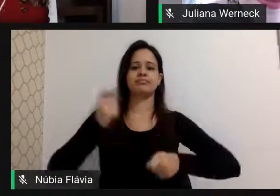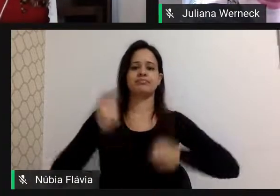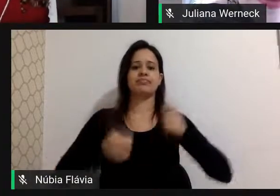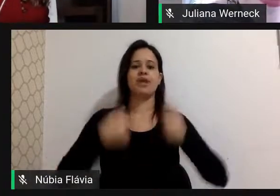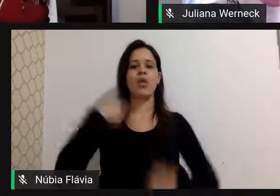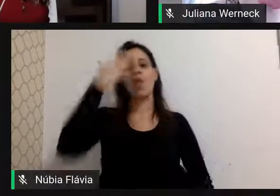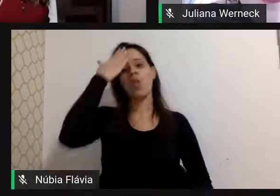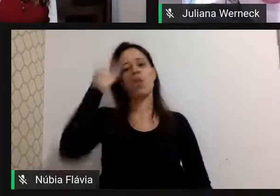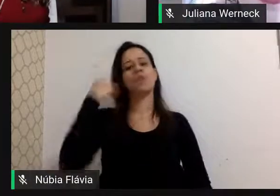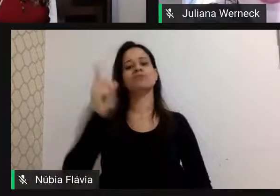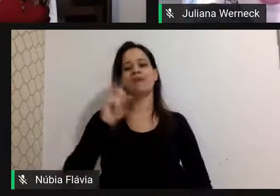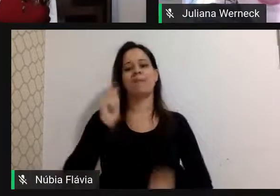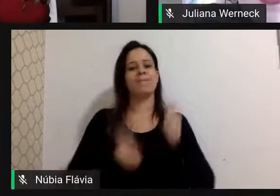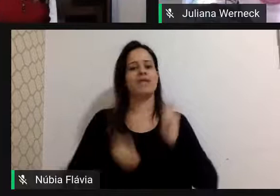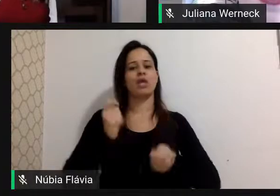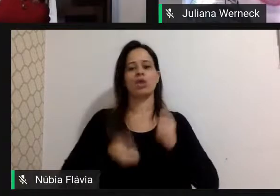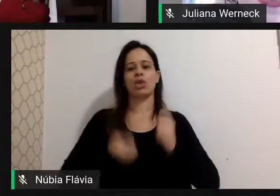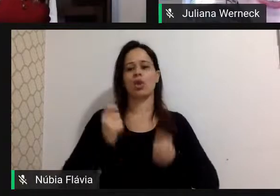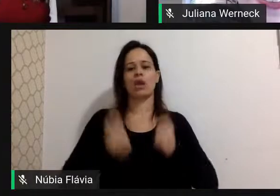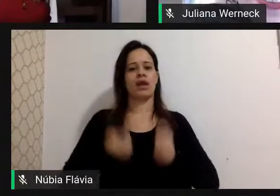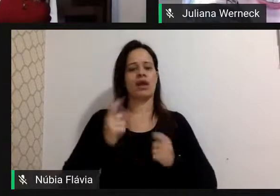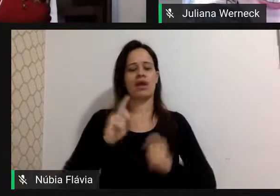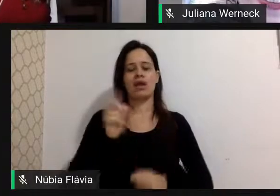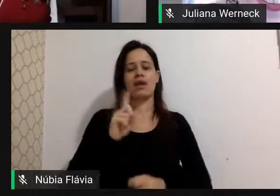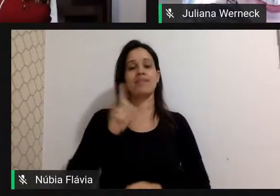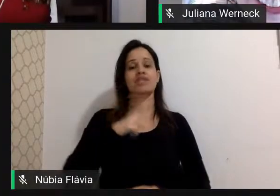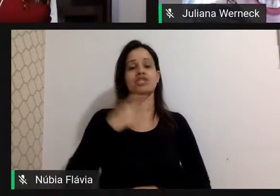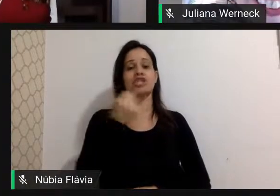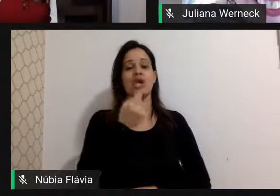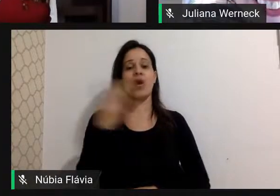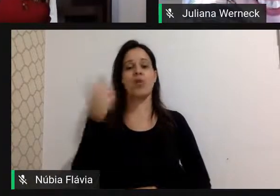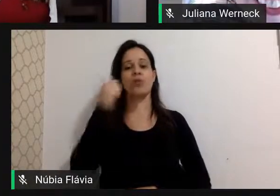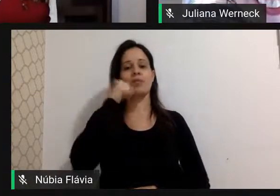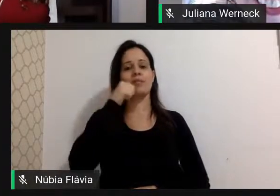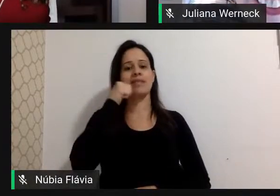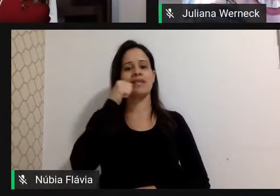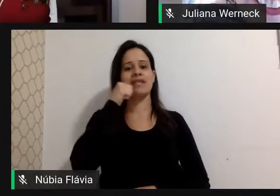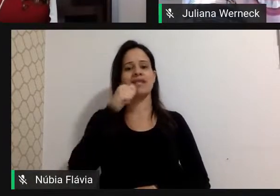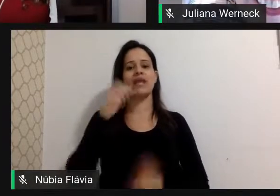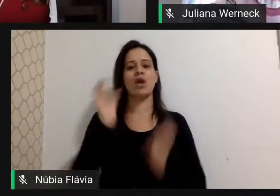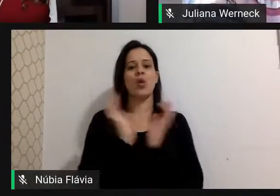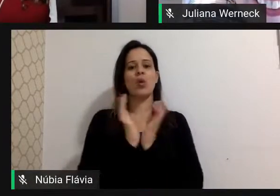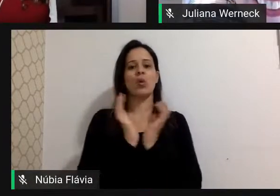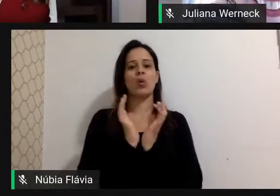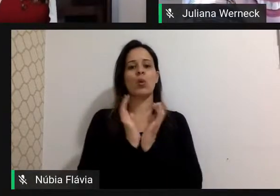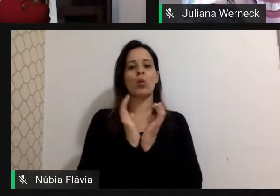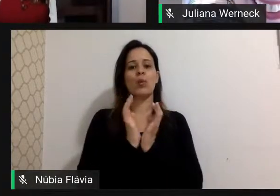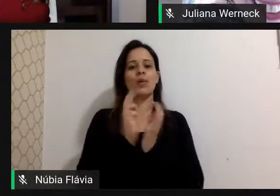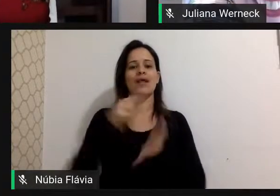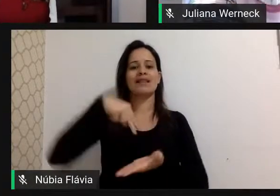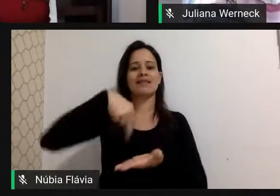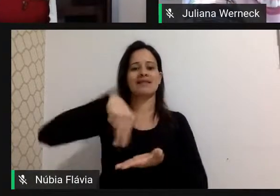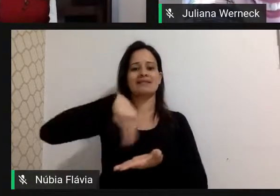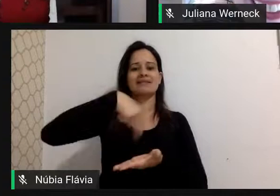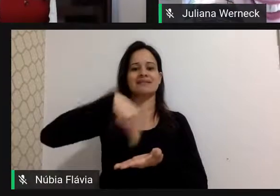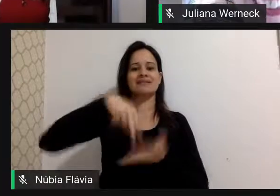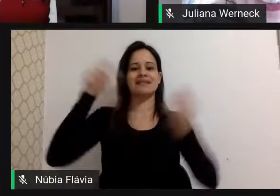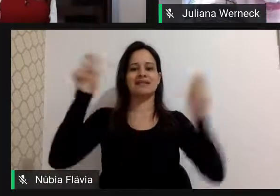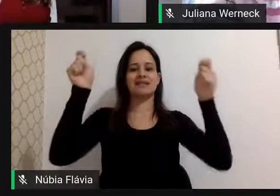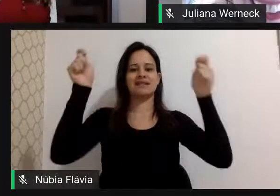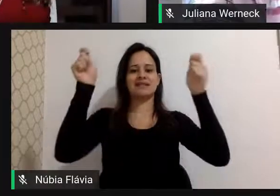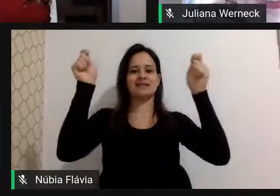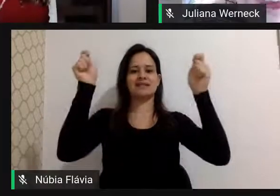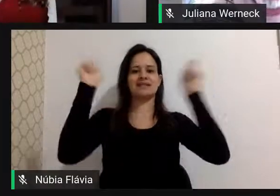tocar no instrumento. Aí tinha as meninas da linha de frente, daí tinha um grupo de meninas que dançava segurando umas bandeirinhas